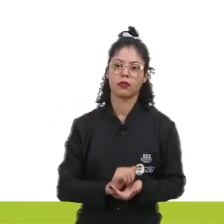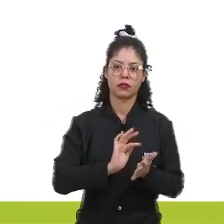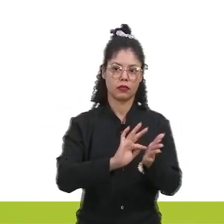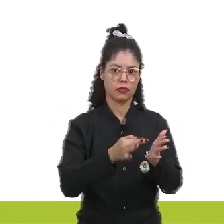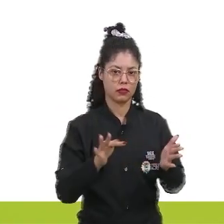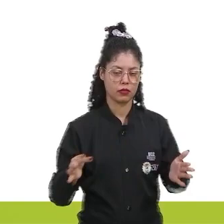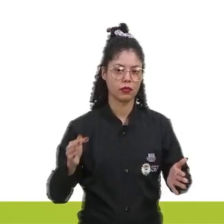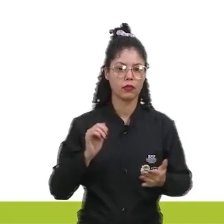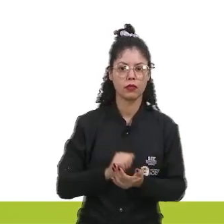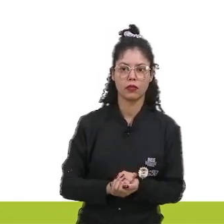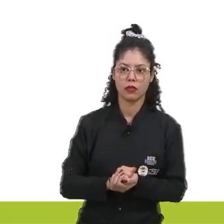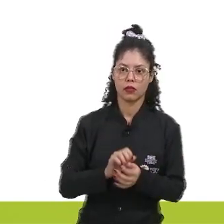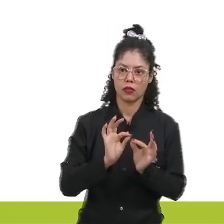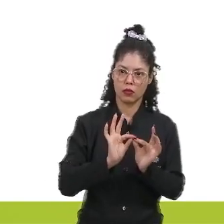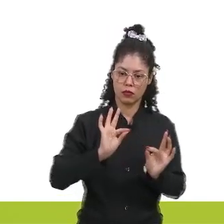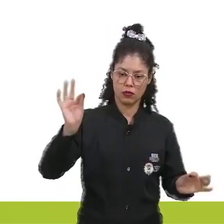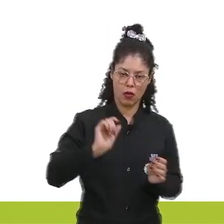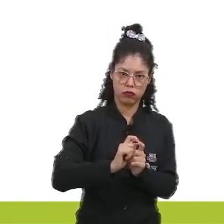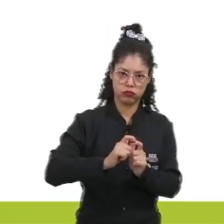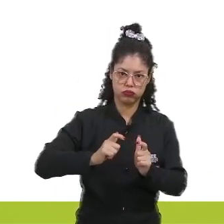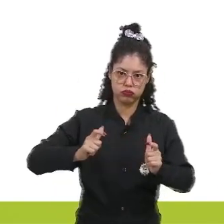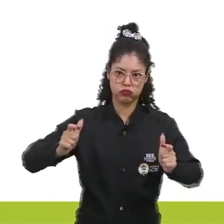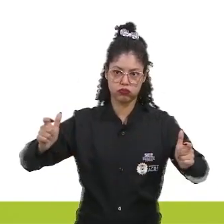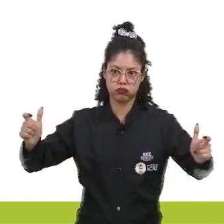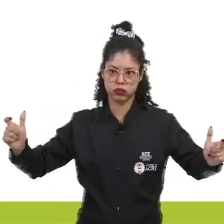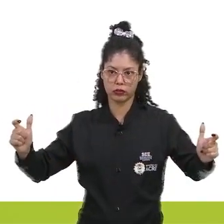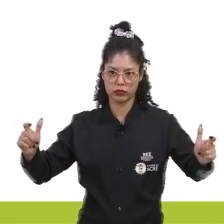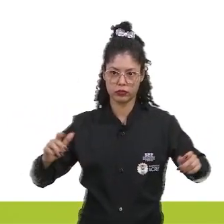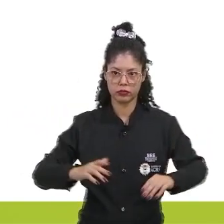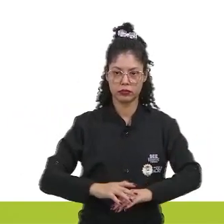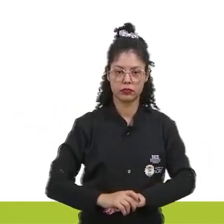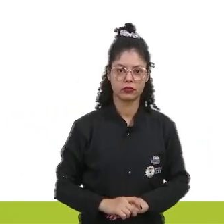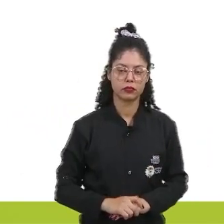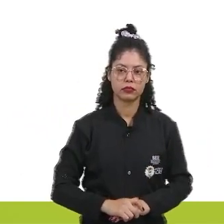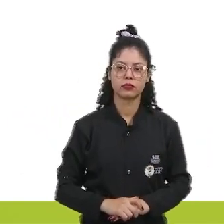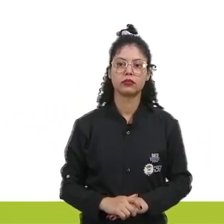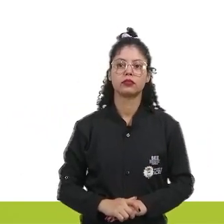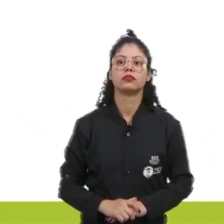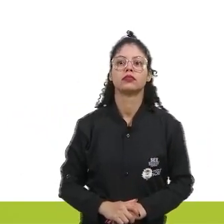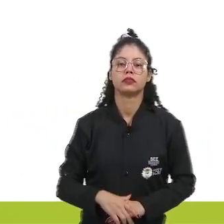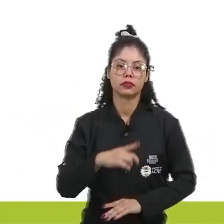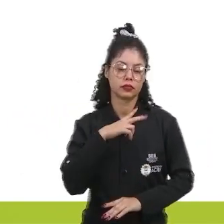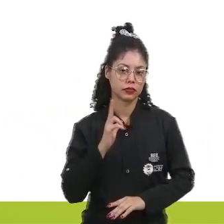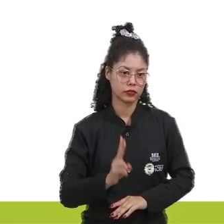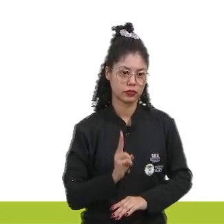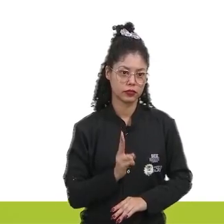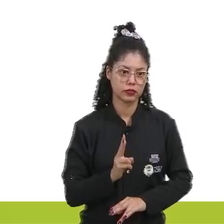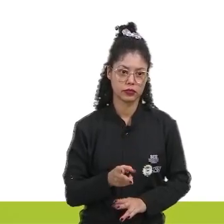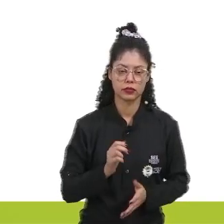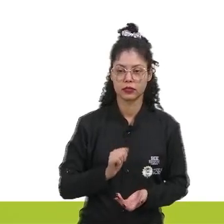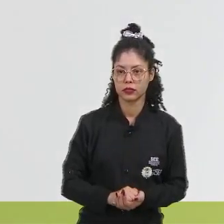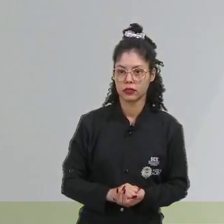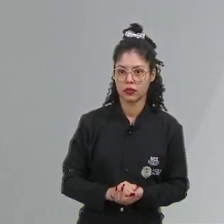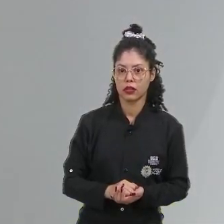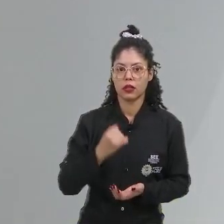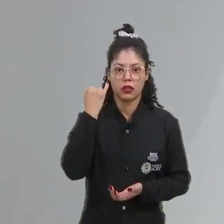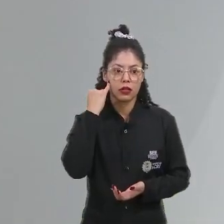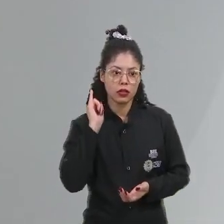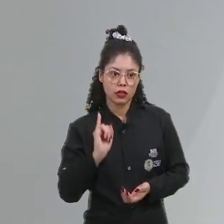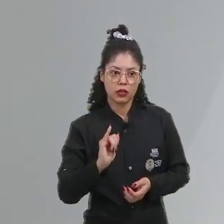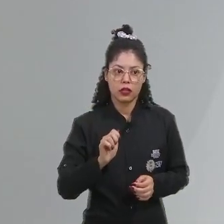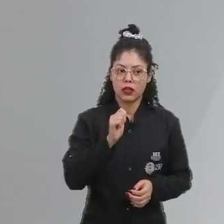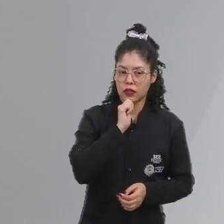função crescente, tá bom, gente? Então fica a dica para vocês aí, ó. Olha só, toda vez que eu trabalhar a ideia do coeficiente